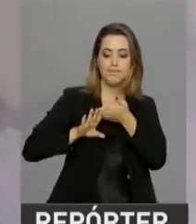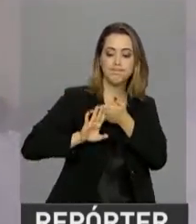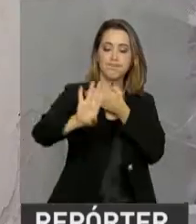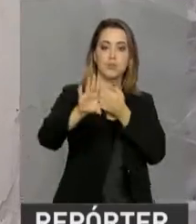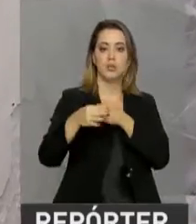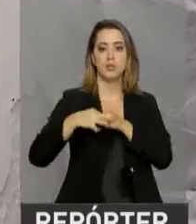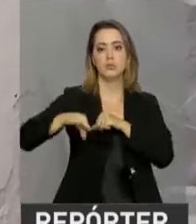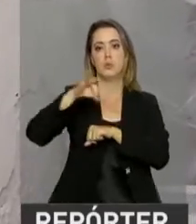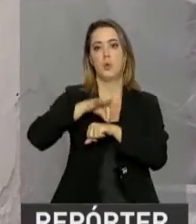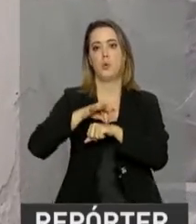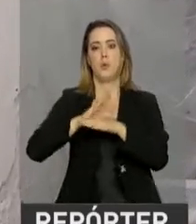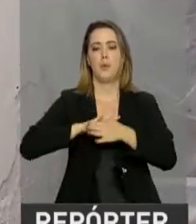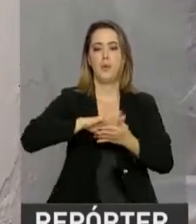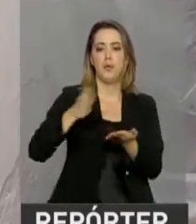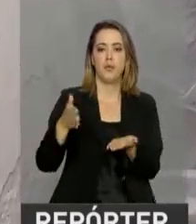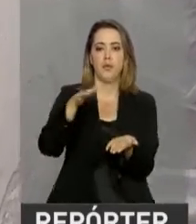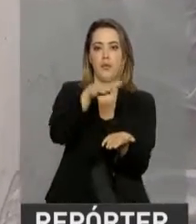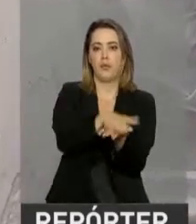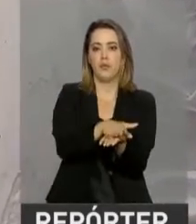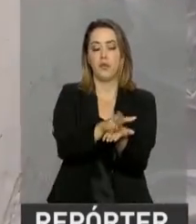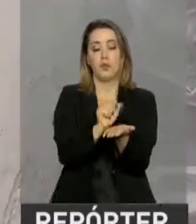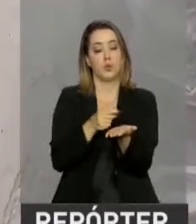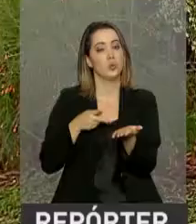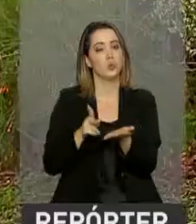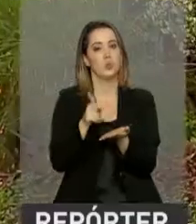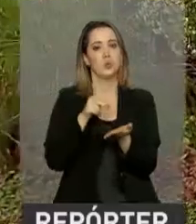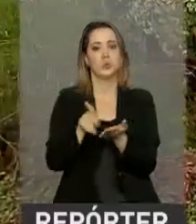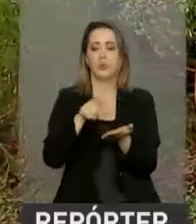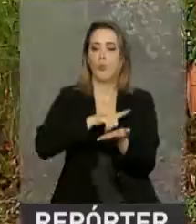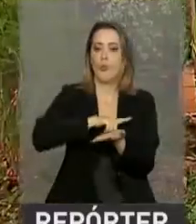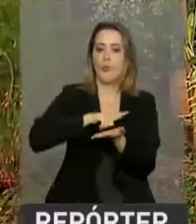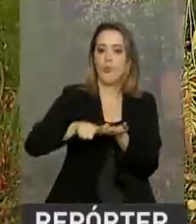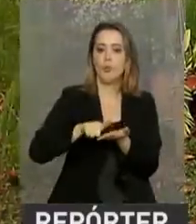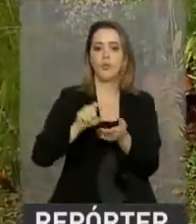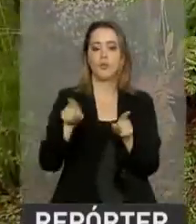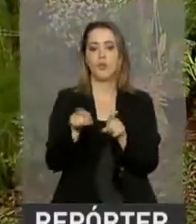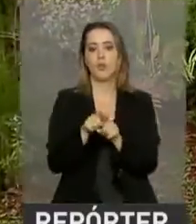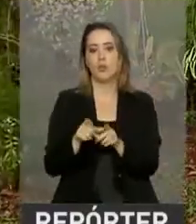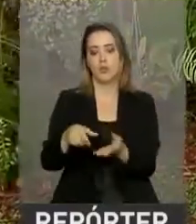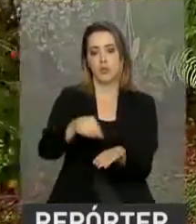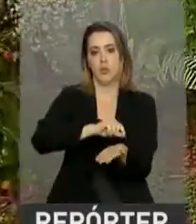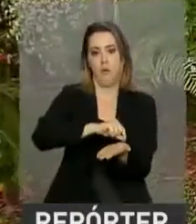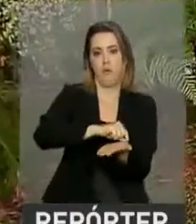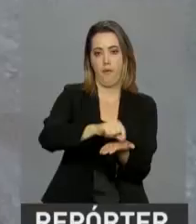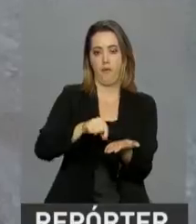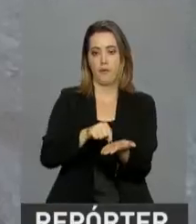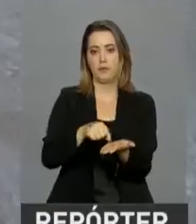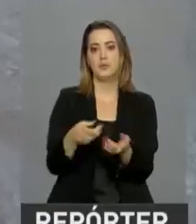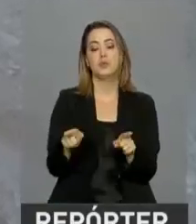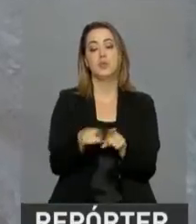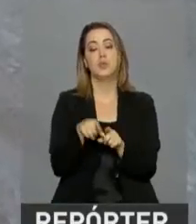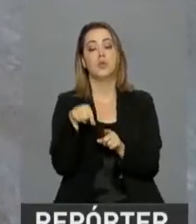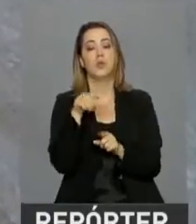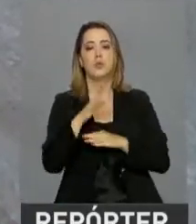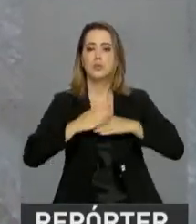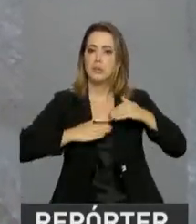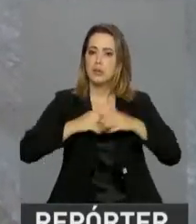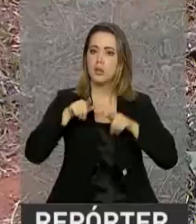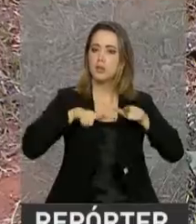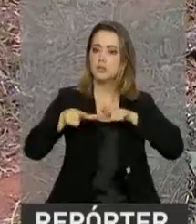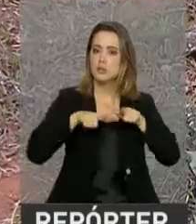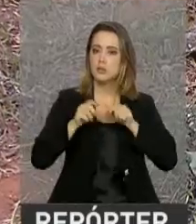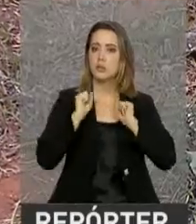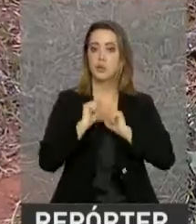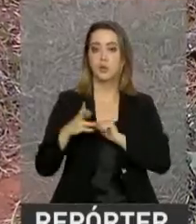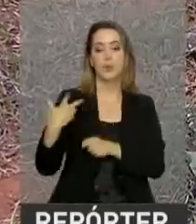maior. Tampe as caixas d'água, mantenha as calhas e vasos de plantas sempre limpos e feche os ralos. Essas são algumas ações que podem